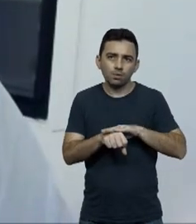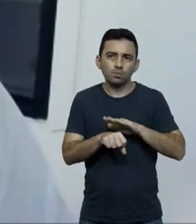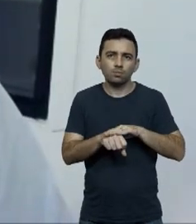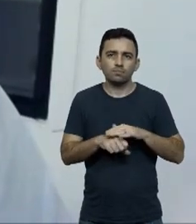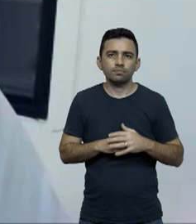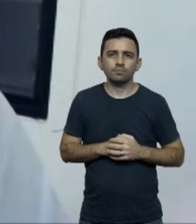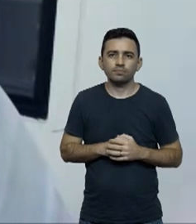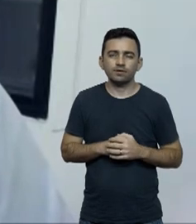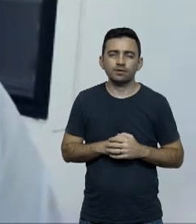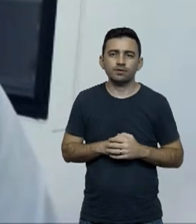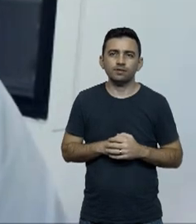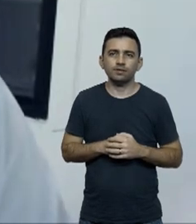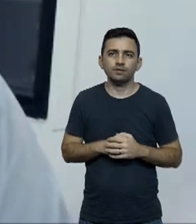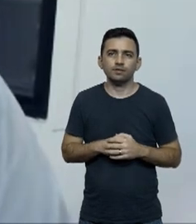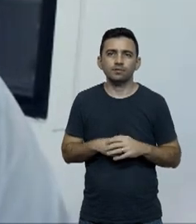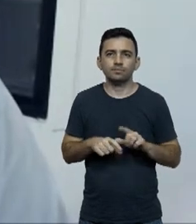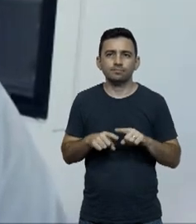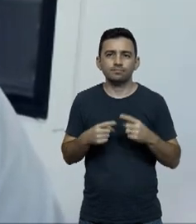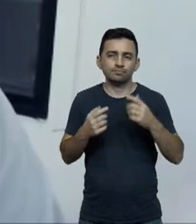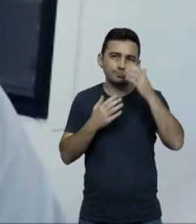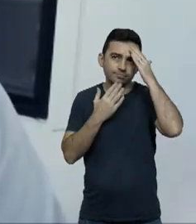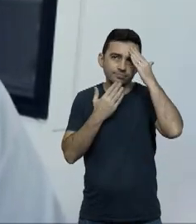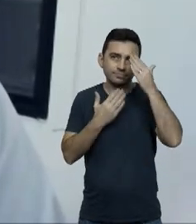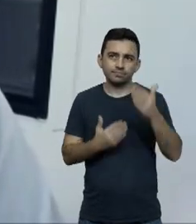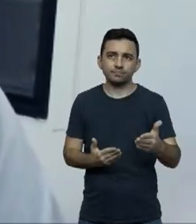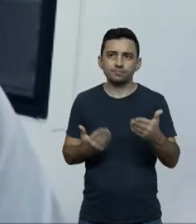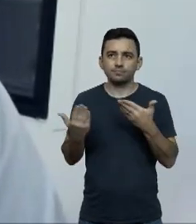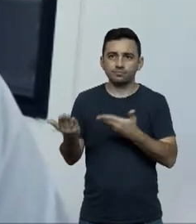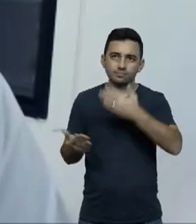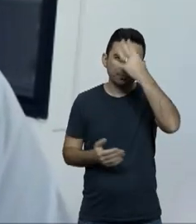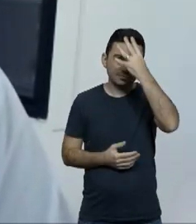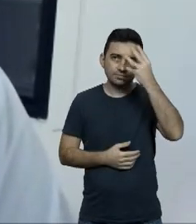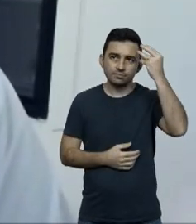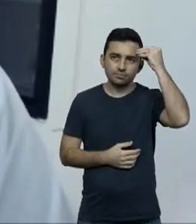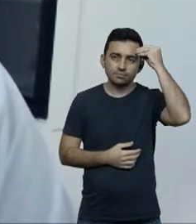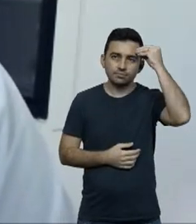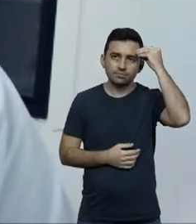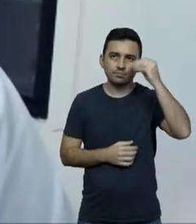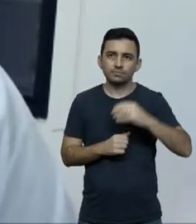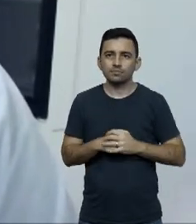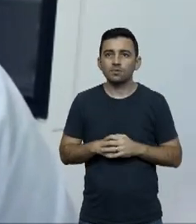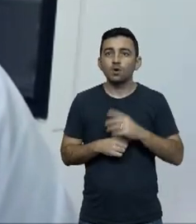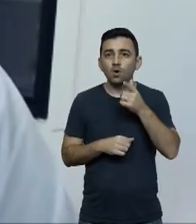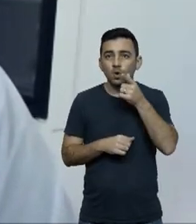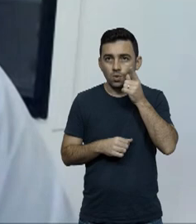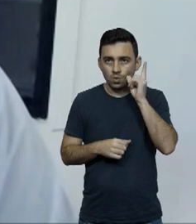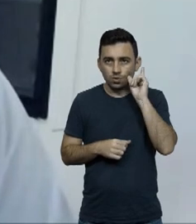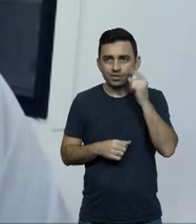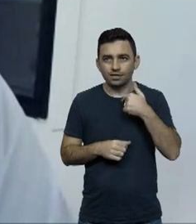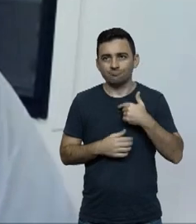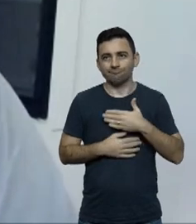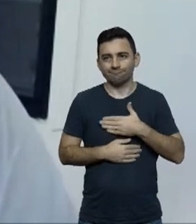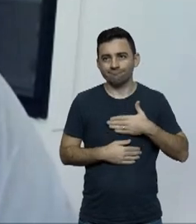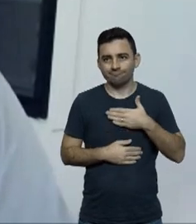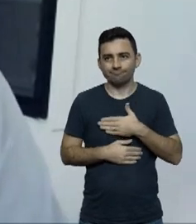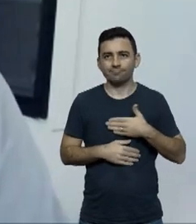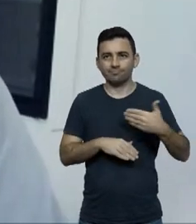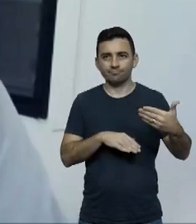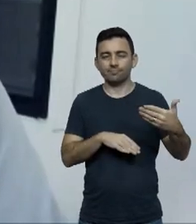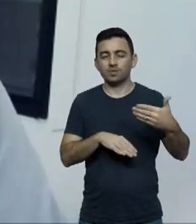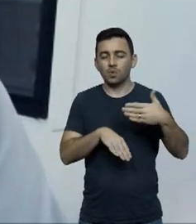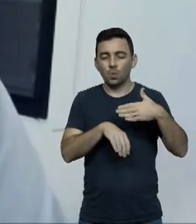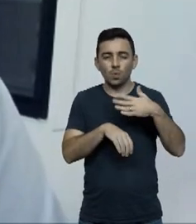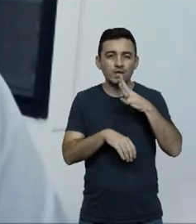inicialmente Eu Quero Agradecer o convite a deputada Luciane carminatti ou ganhou ontem tive o prazer de receber ele